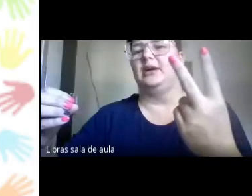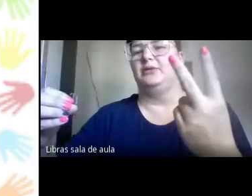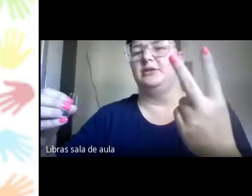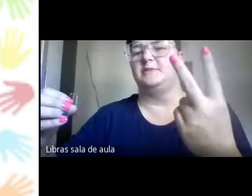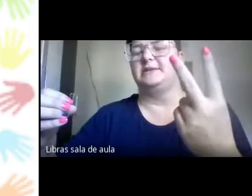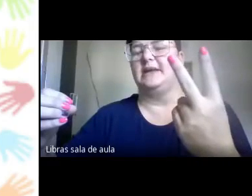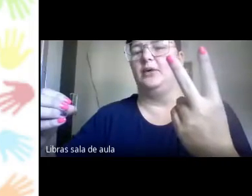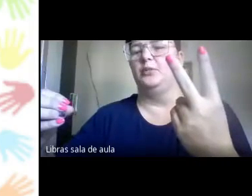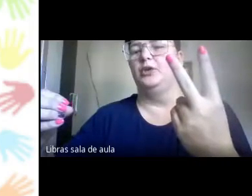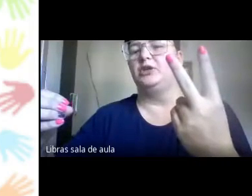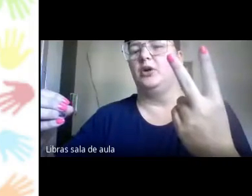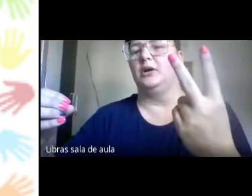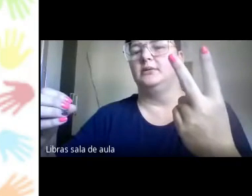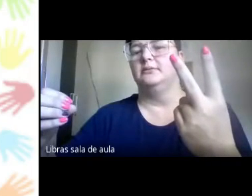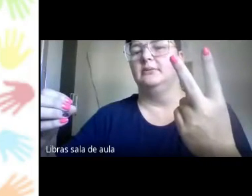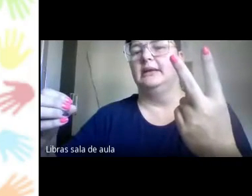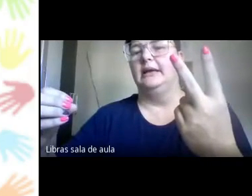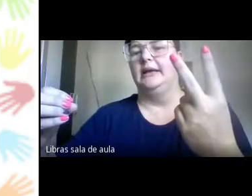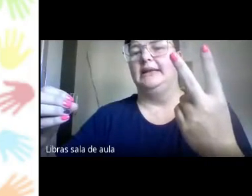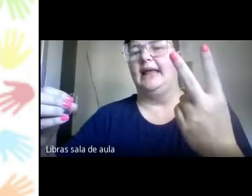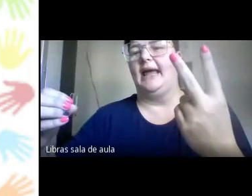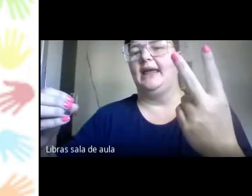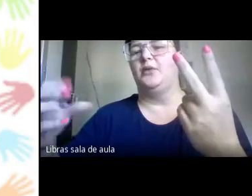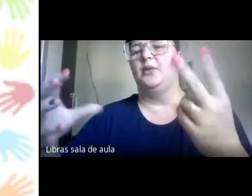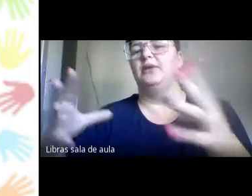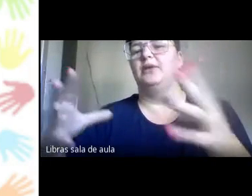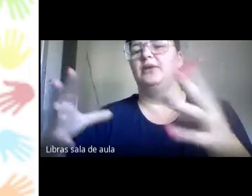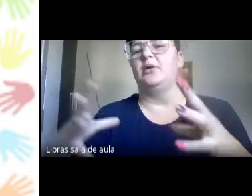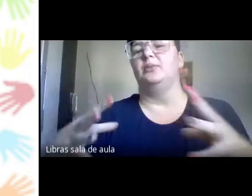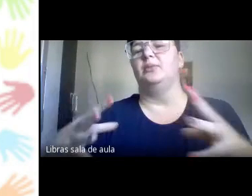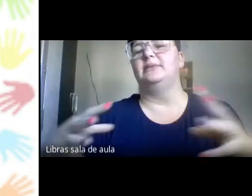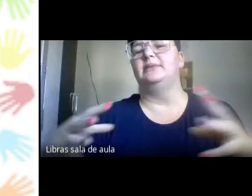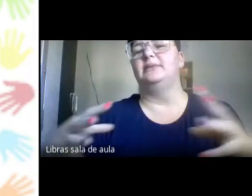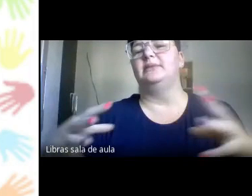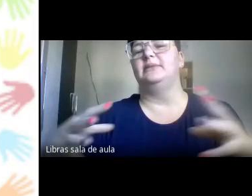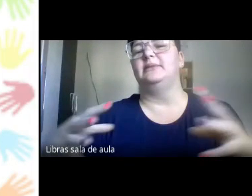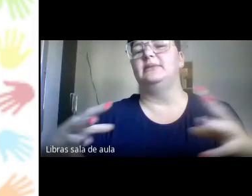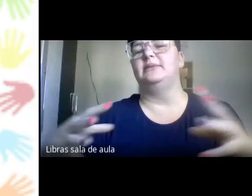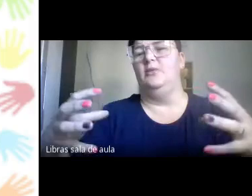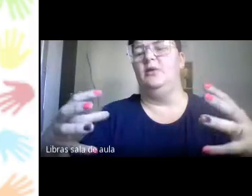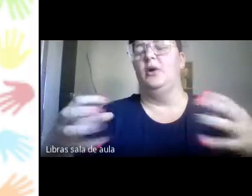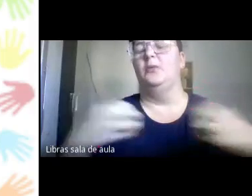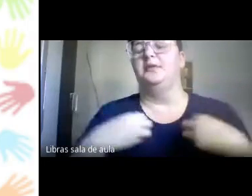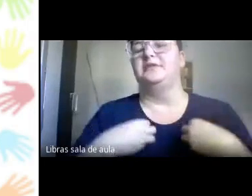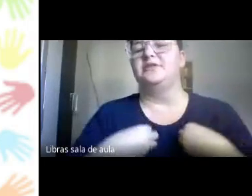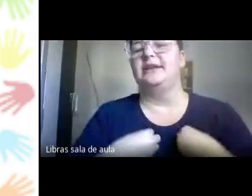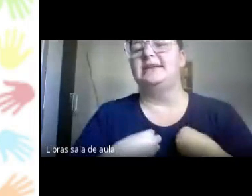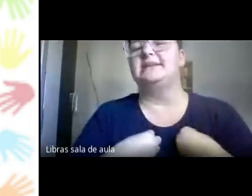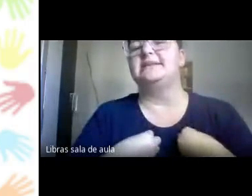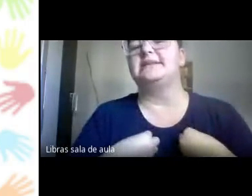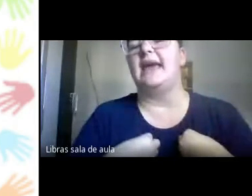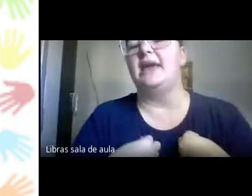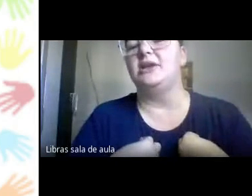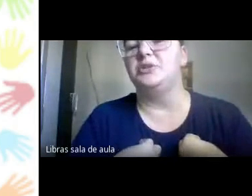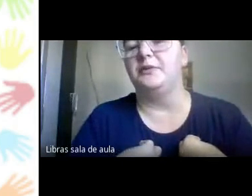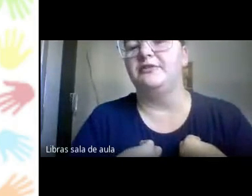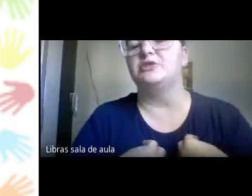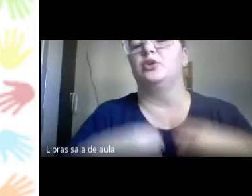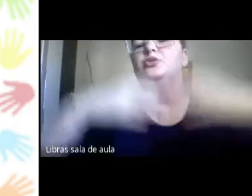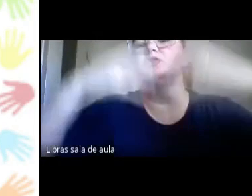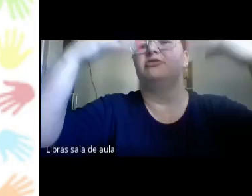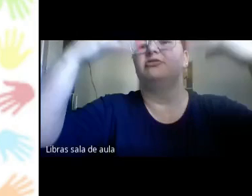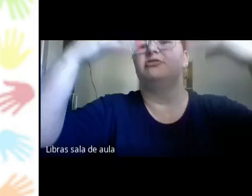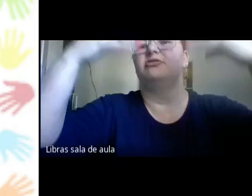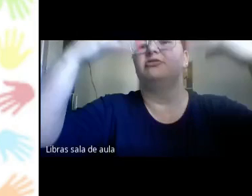o educador especial e o monitor, né? E quando acontece a inclusão, o professor ele se sente